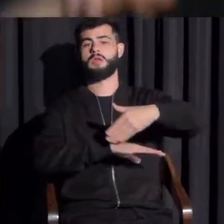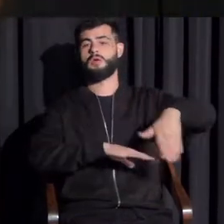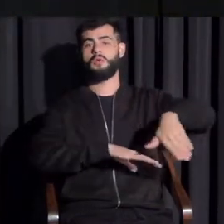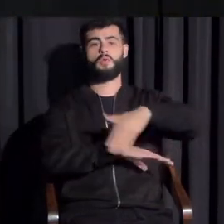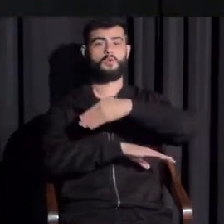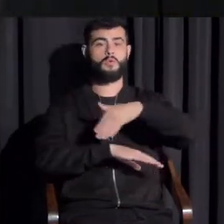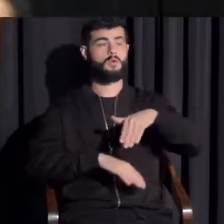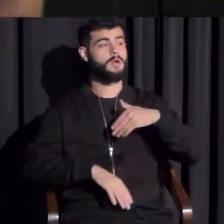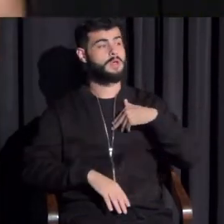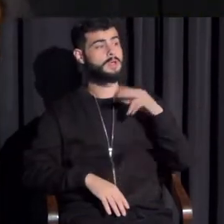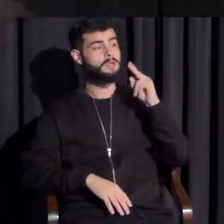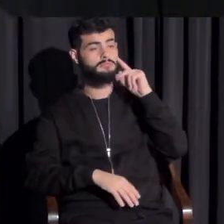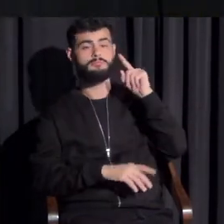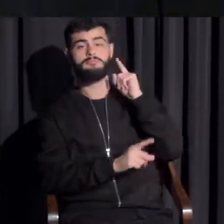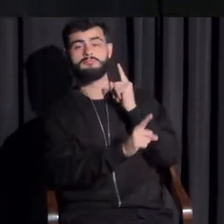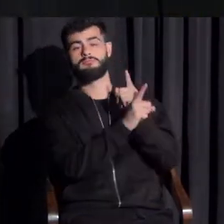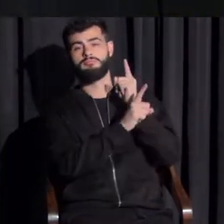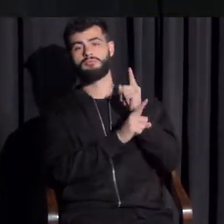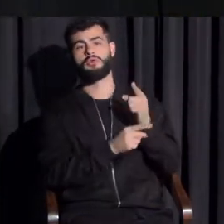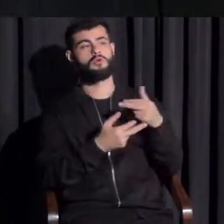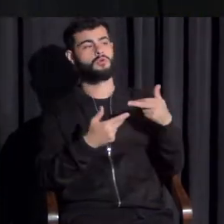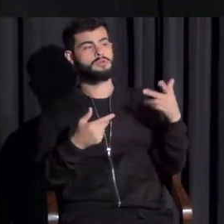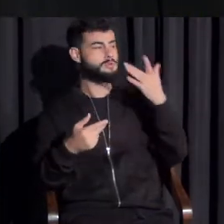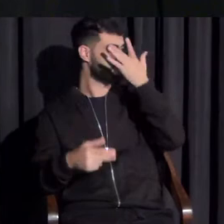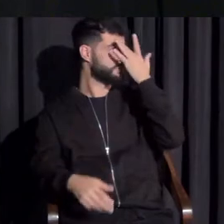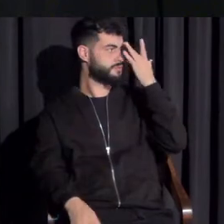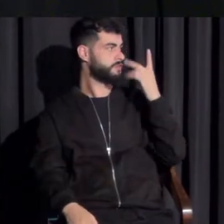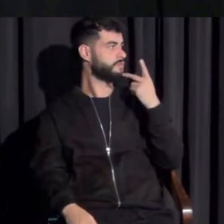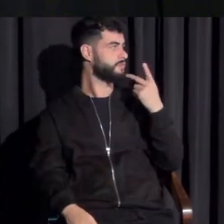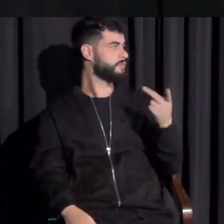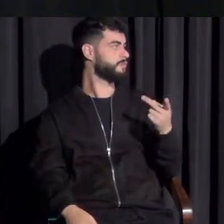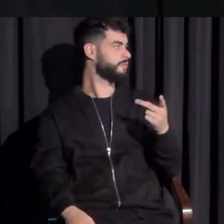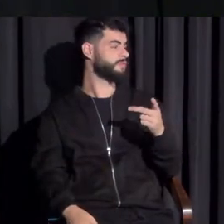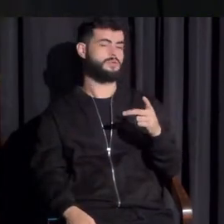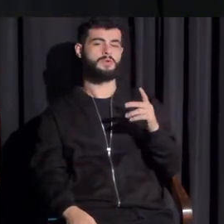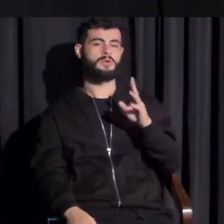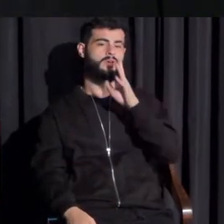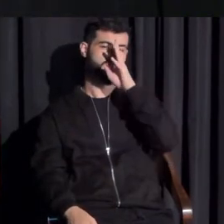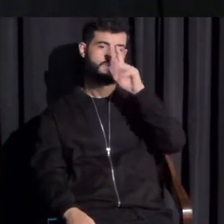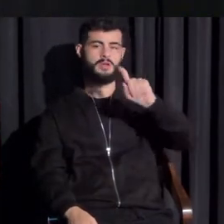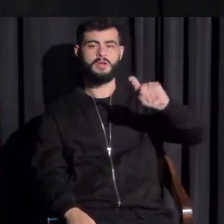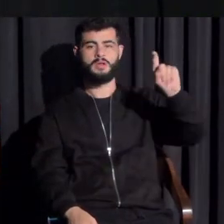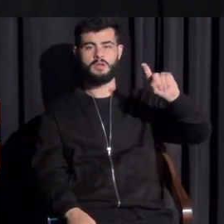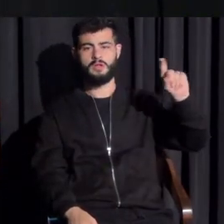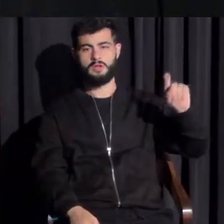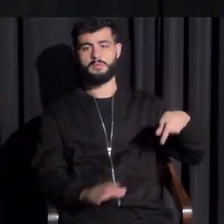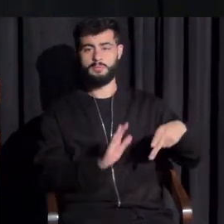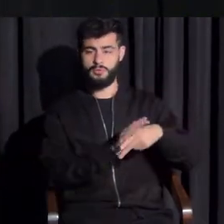com aquilo que foi convencionalmente chamado de garatujas, de rabiscos dos bebês.